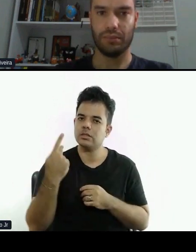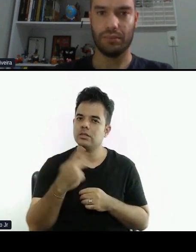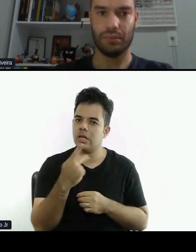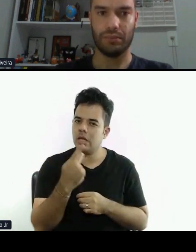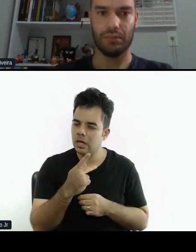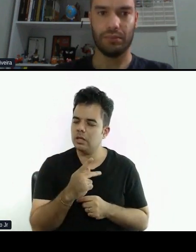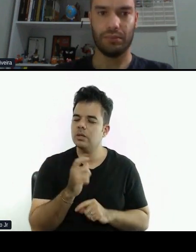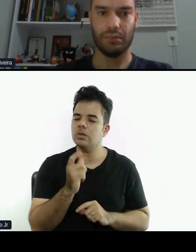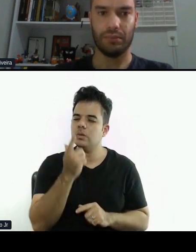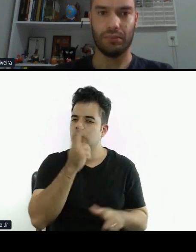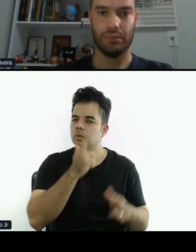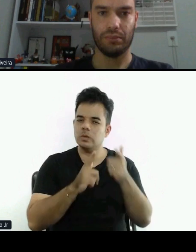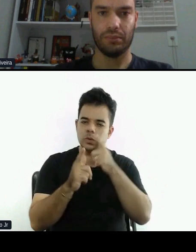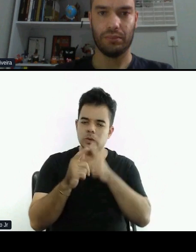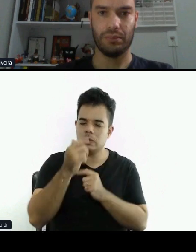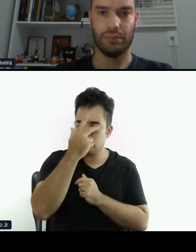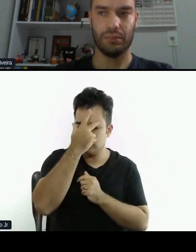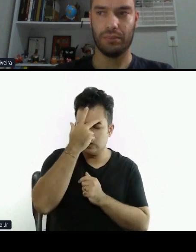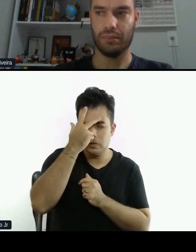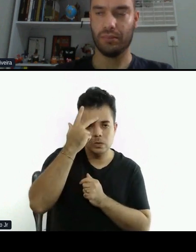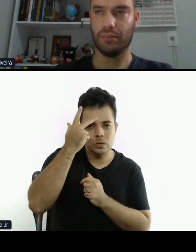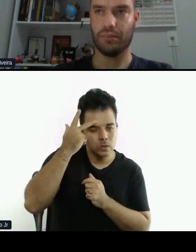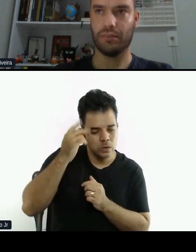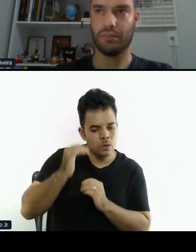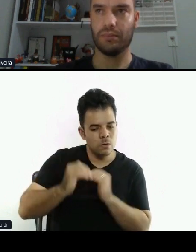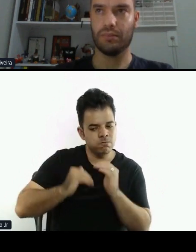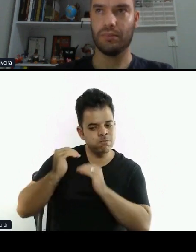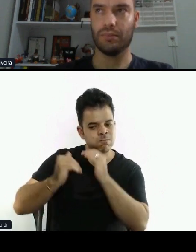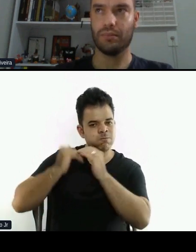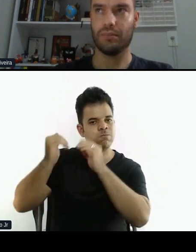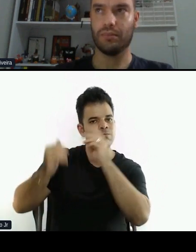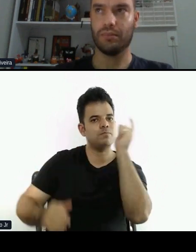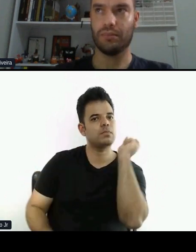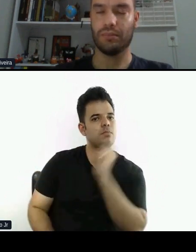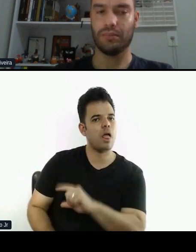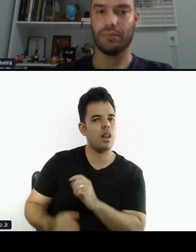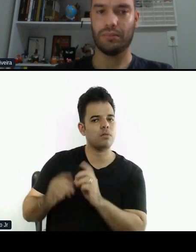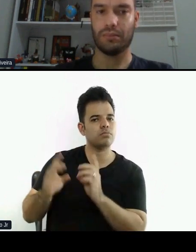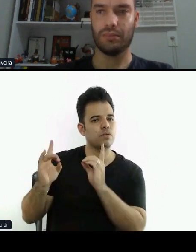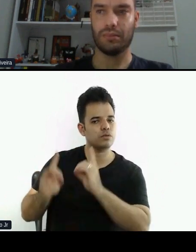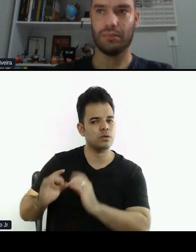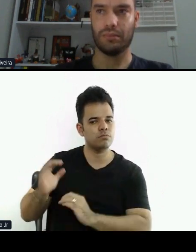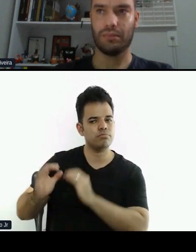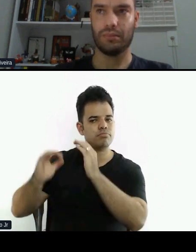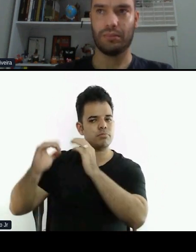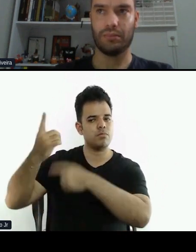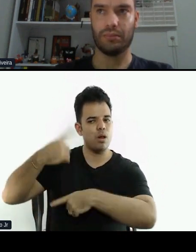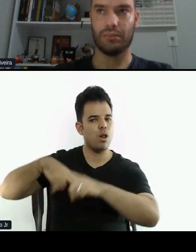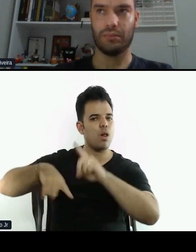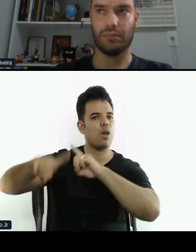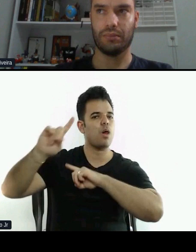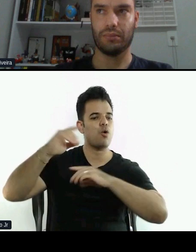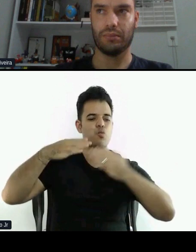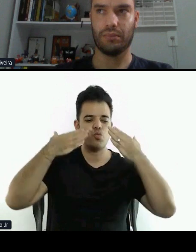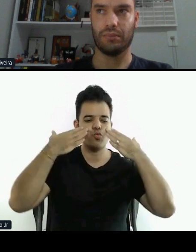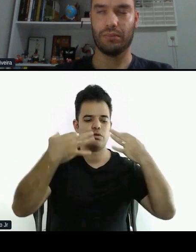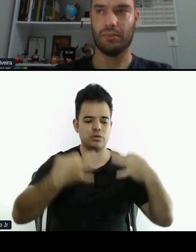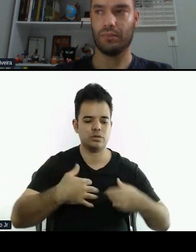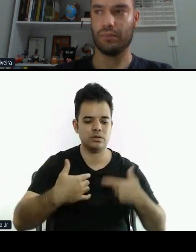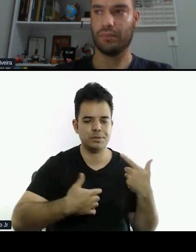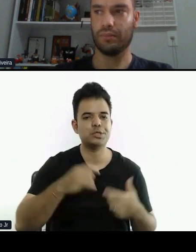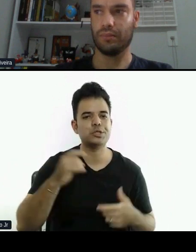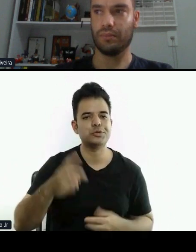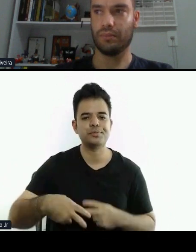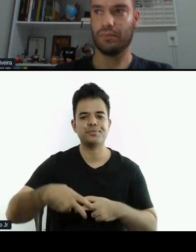aquela pessoa se desenvolver, né, ter a condição de mostrar o potencial dela, né. Não é colocar ele lá sentadinha numa cadeira, olhando